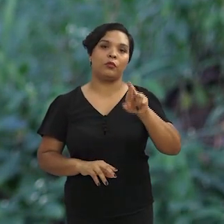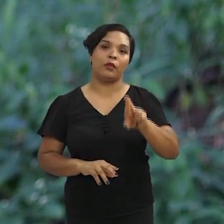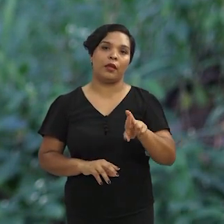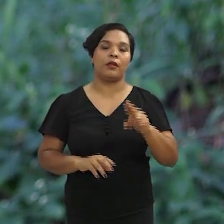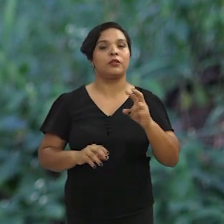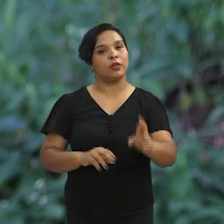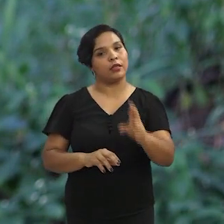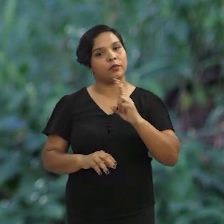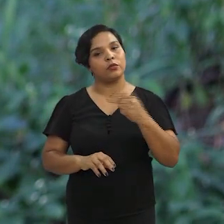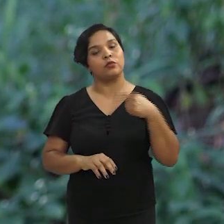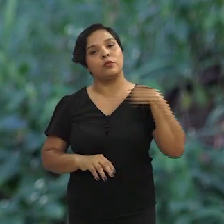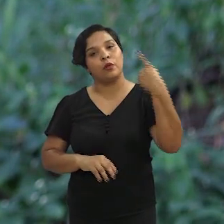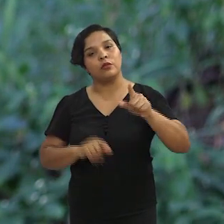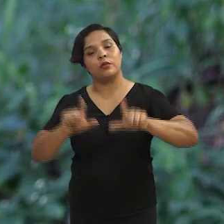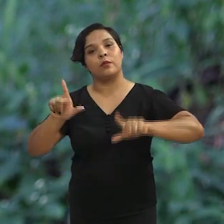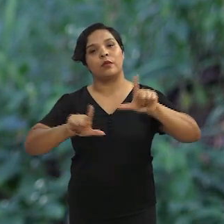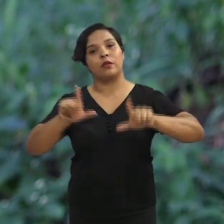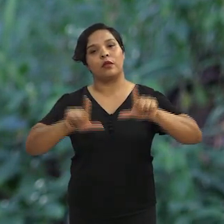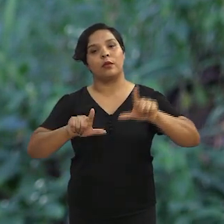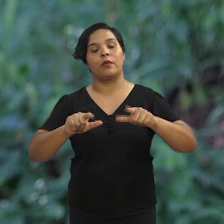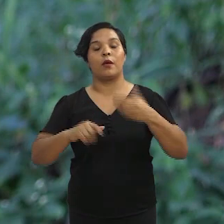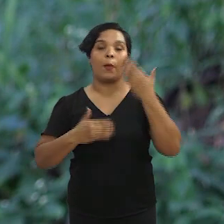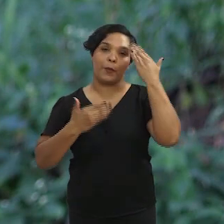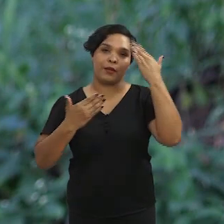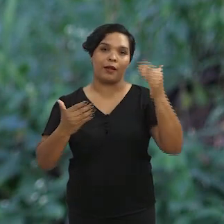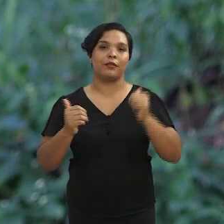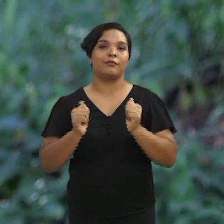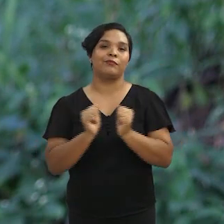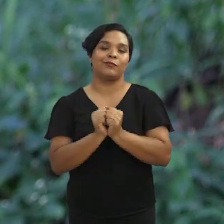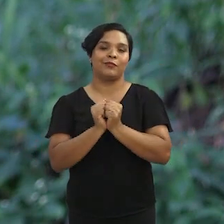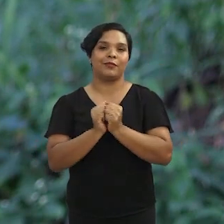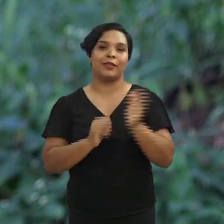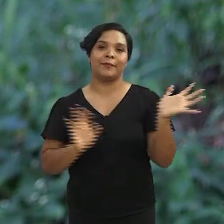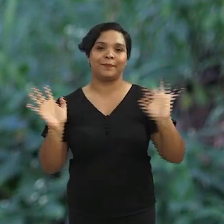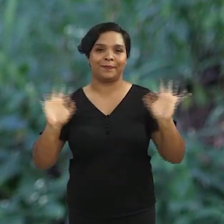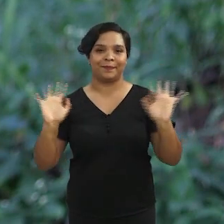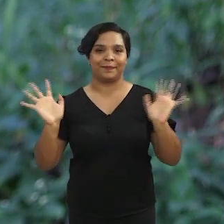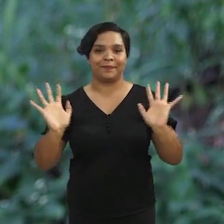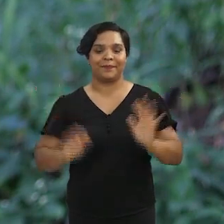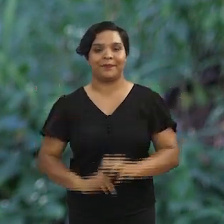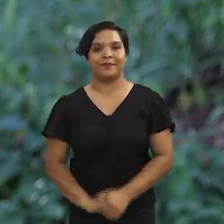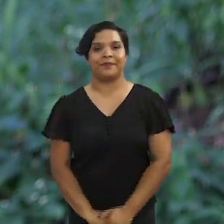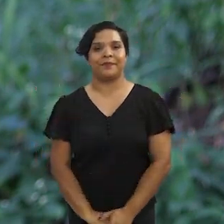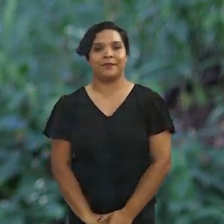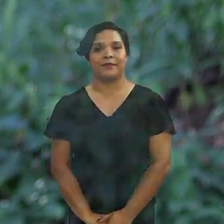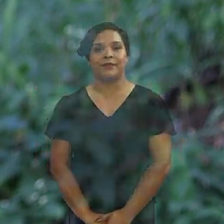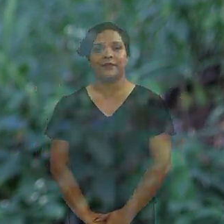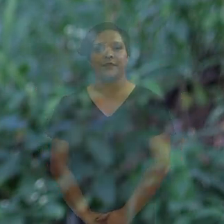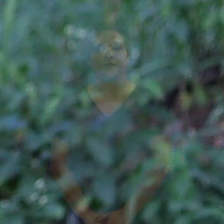universiencia@uesb.edu.br que a gente te responde em um próximo programa. Obrigado pela sua companhia e até mais.